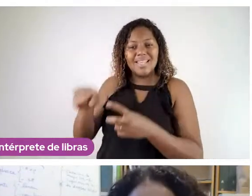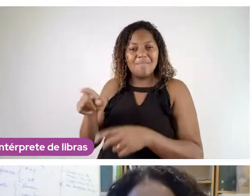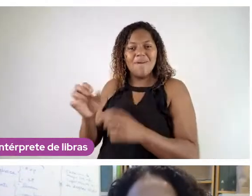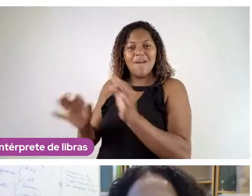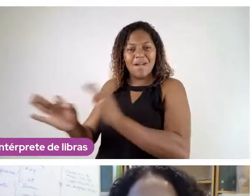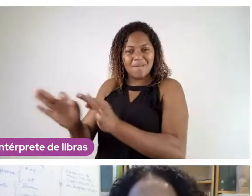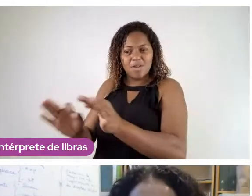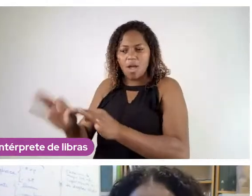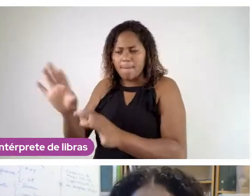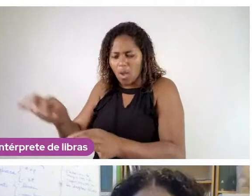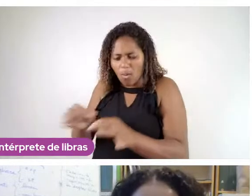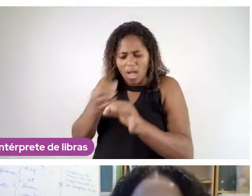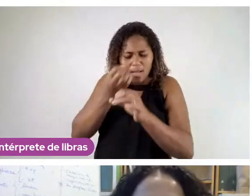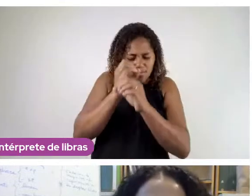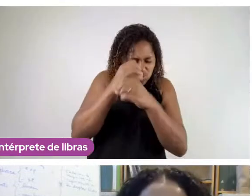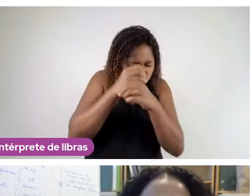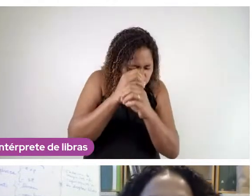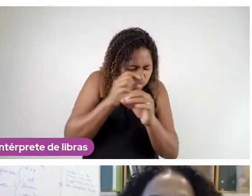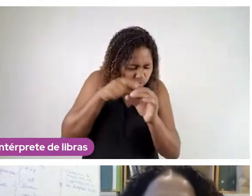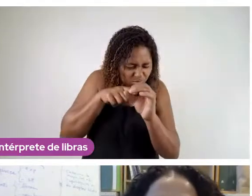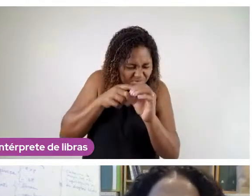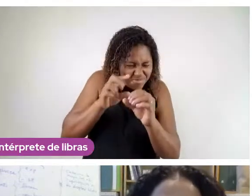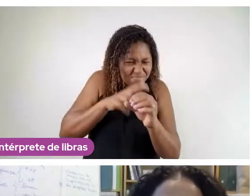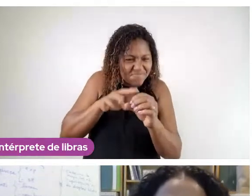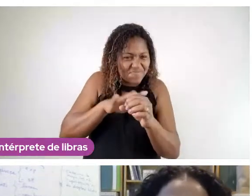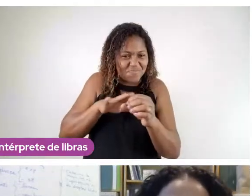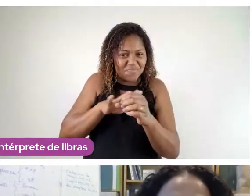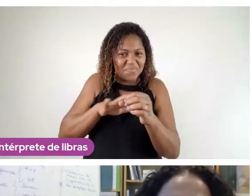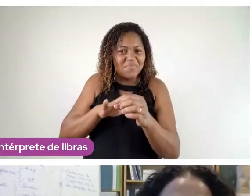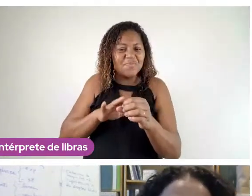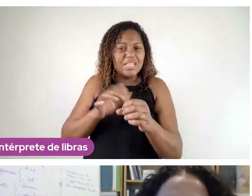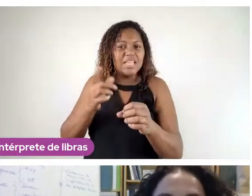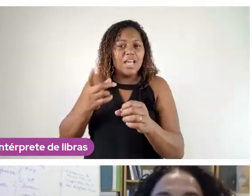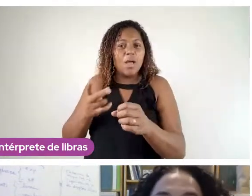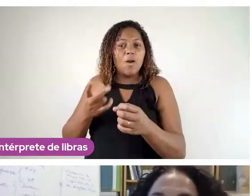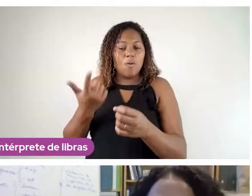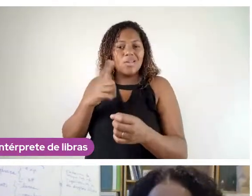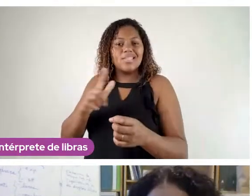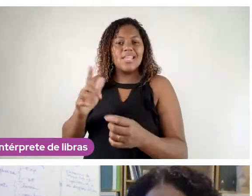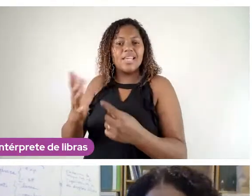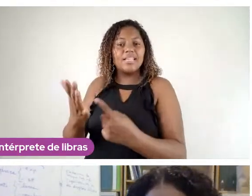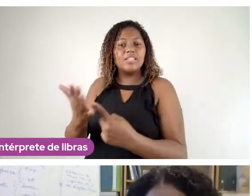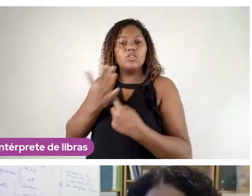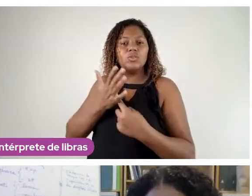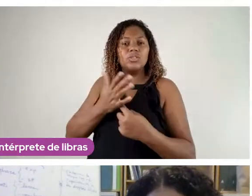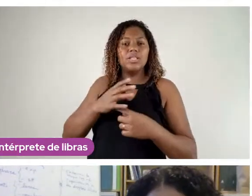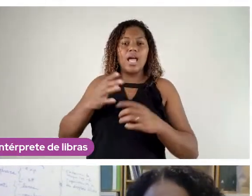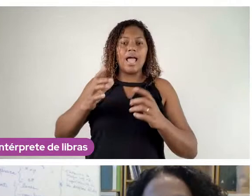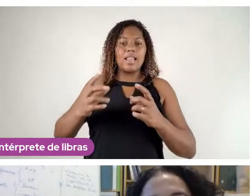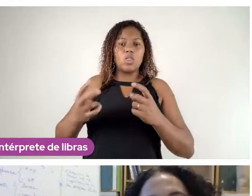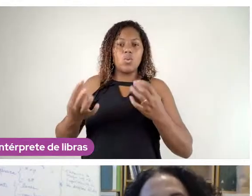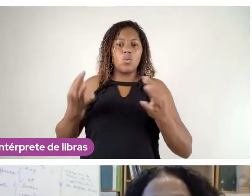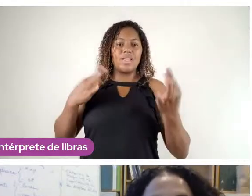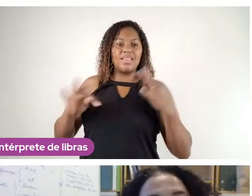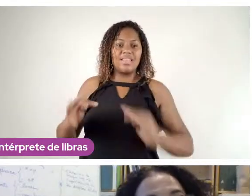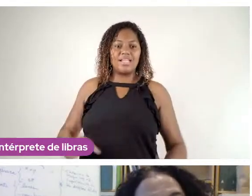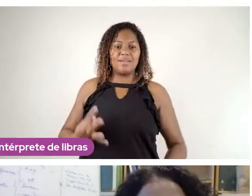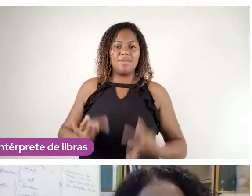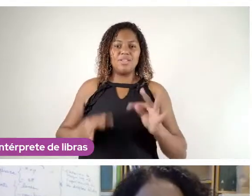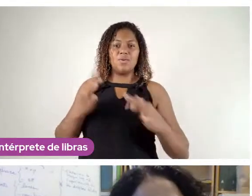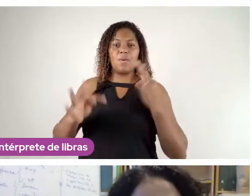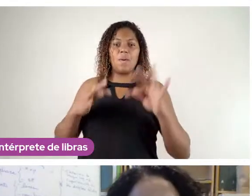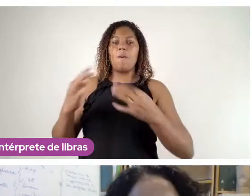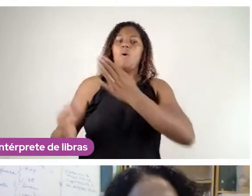microalga produz, pode ser usado no tratamento da fibrose cística nos pulmões. Entendeu? E aí agora